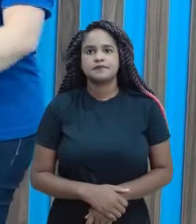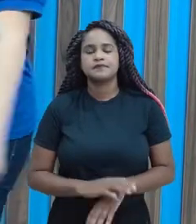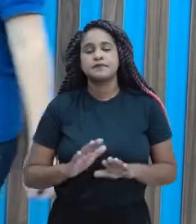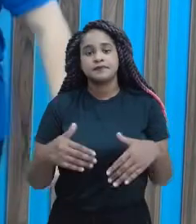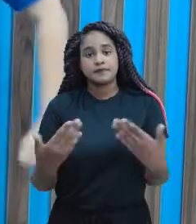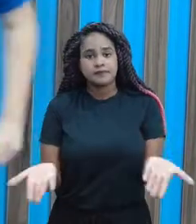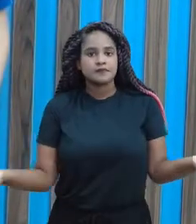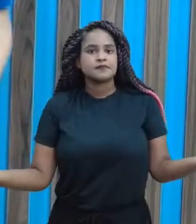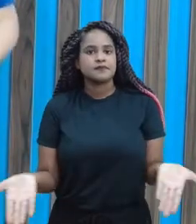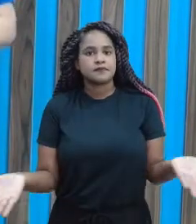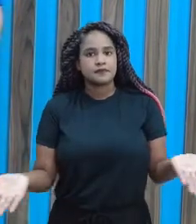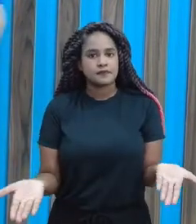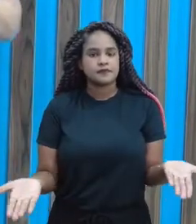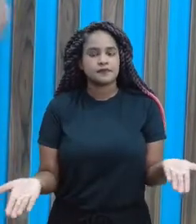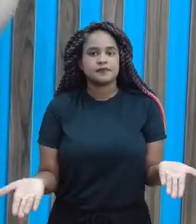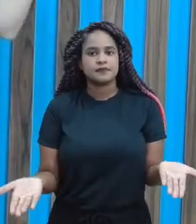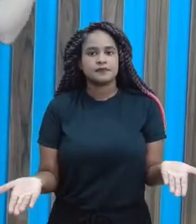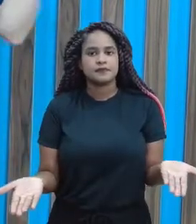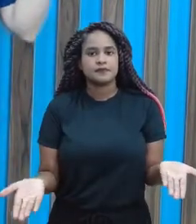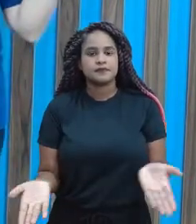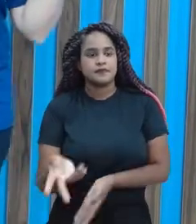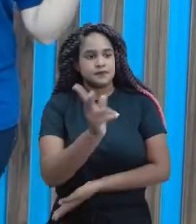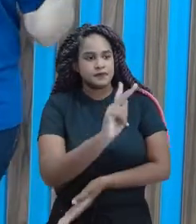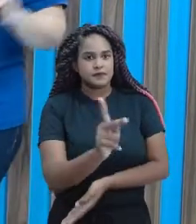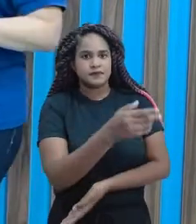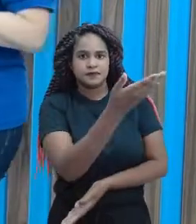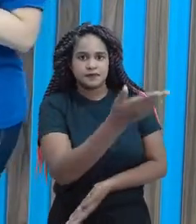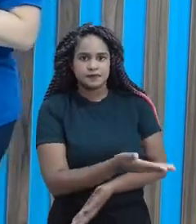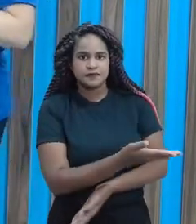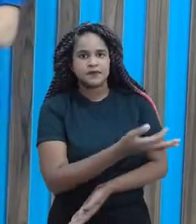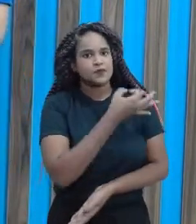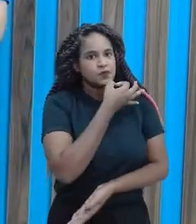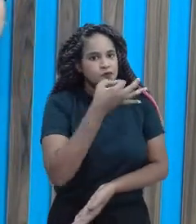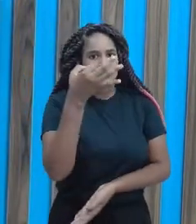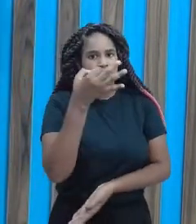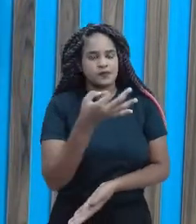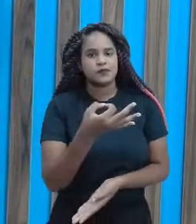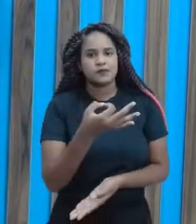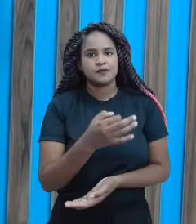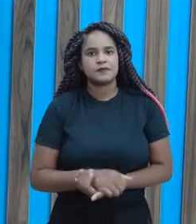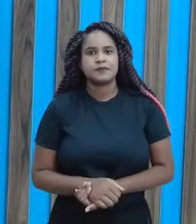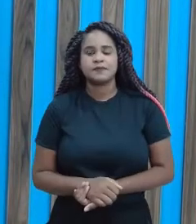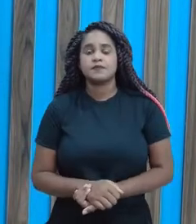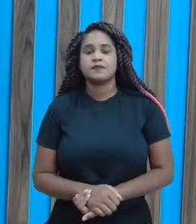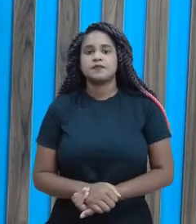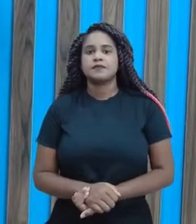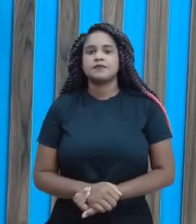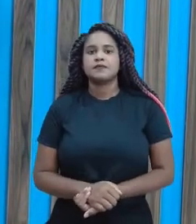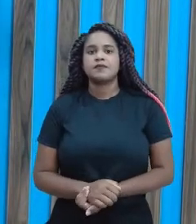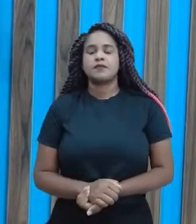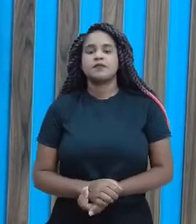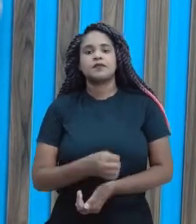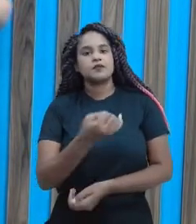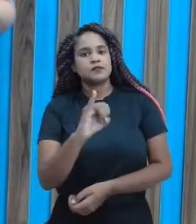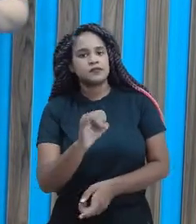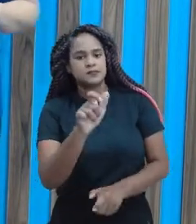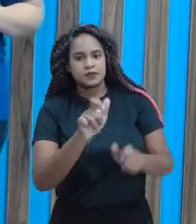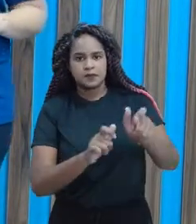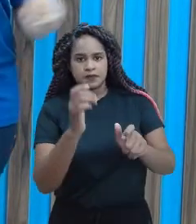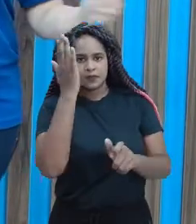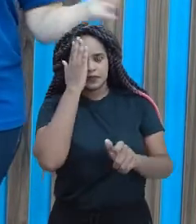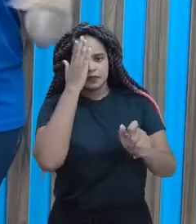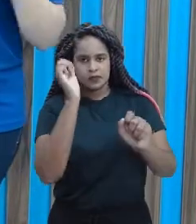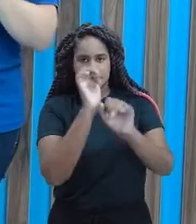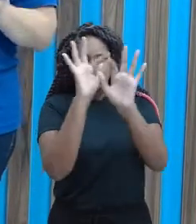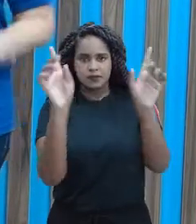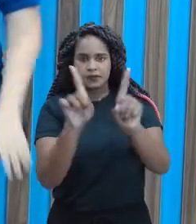Pronto, vamos ver aí, vou dar ali para o professor Henrique fazer os comentários dele iniciais, né, trazer aqui para a gente se o pessoal está ou não entendendo e